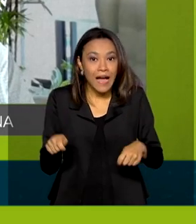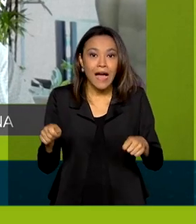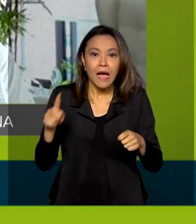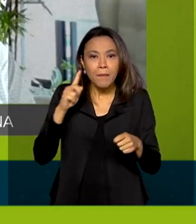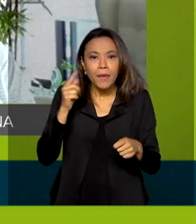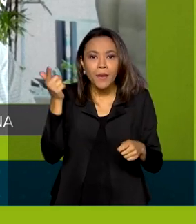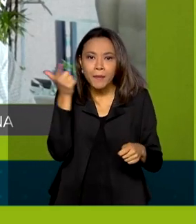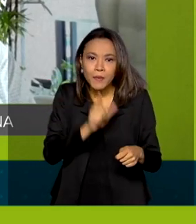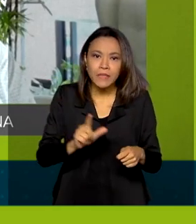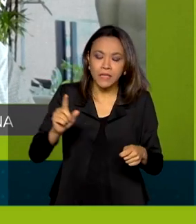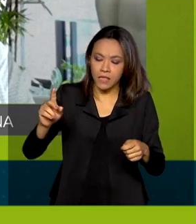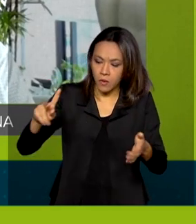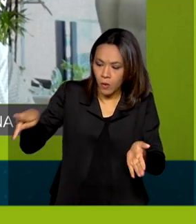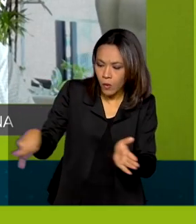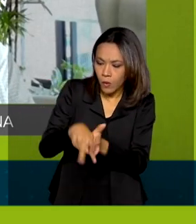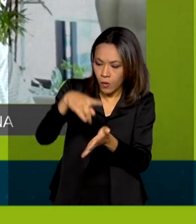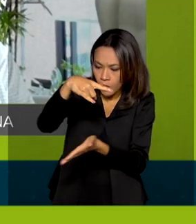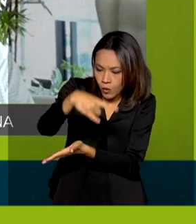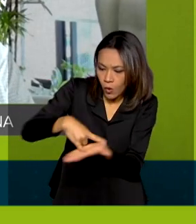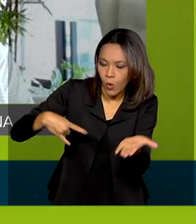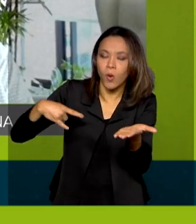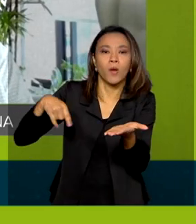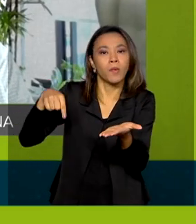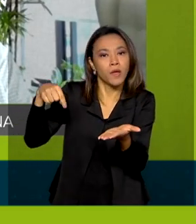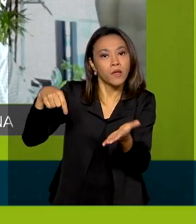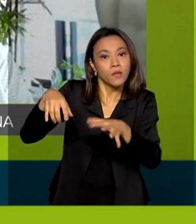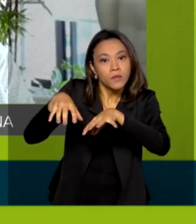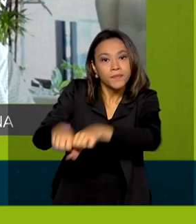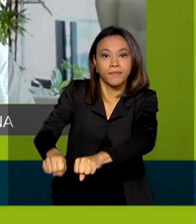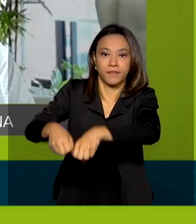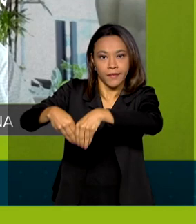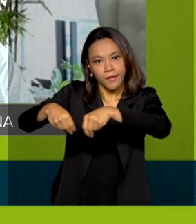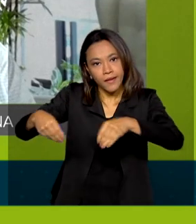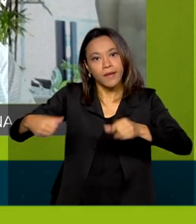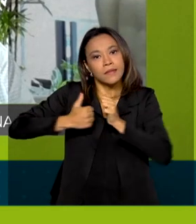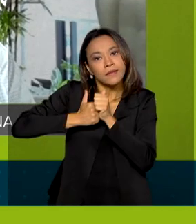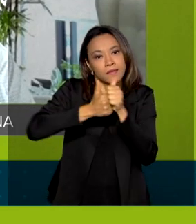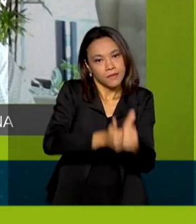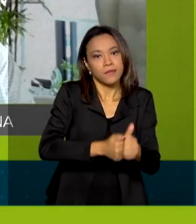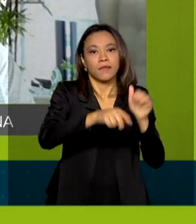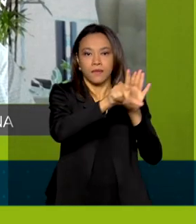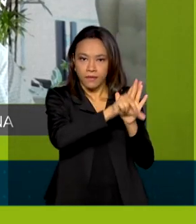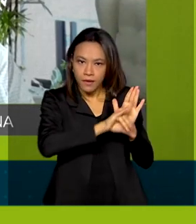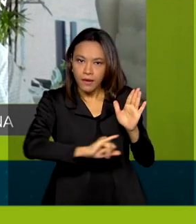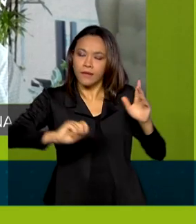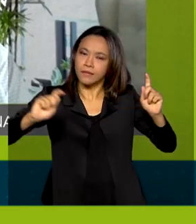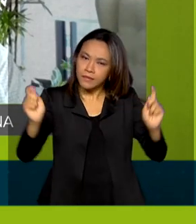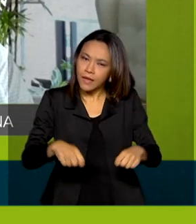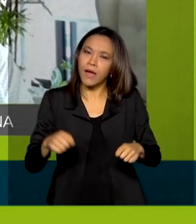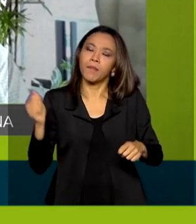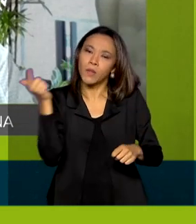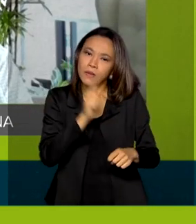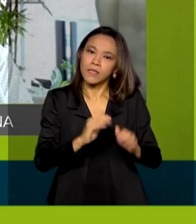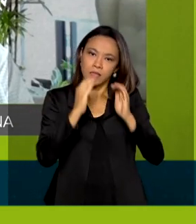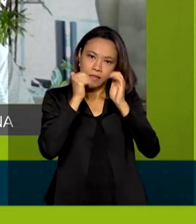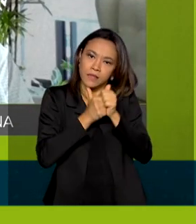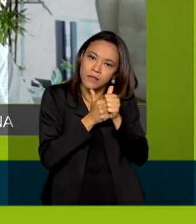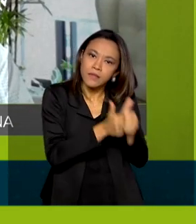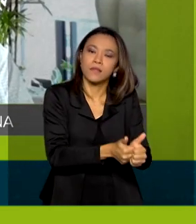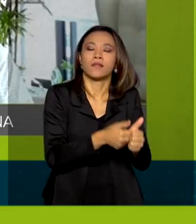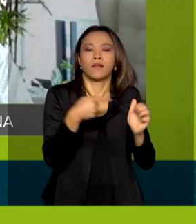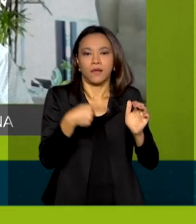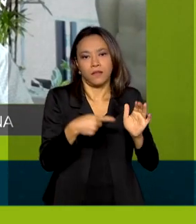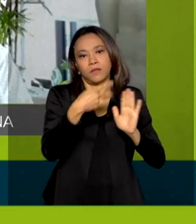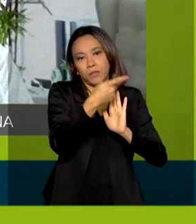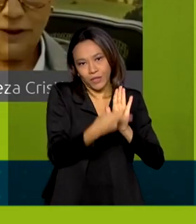regularização dele perante a lei vai ter de mostrar que é possível esse projeto será economicamente viável